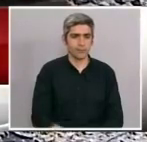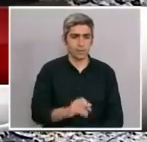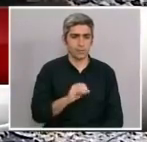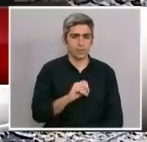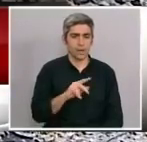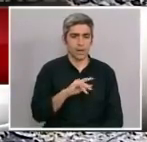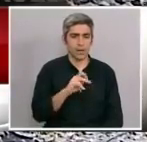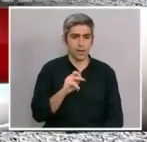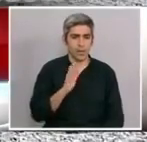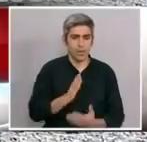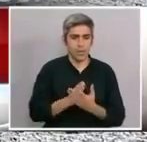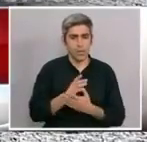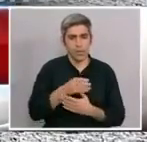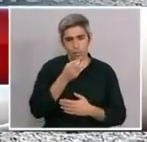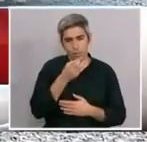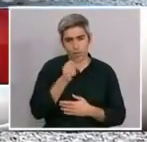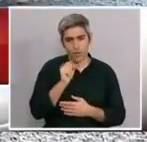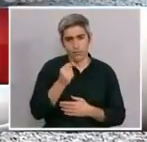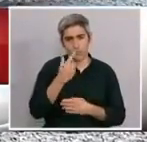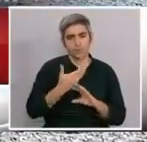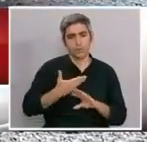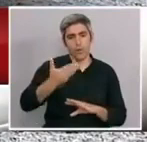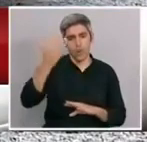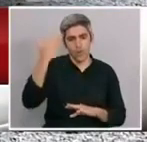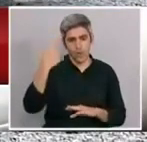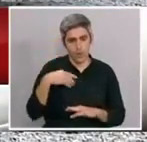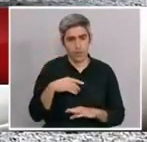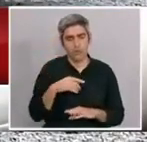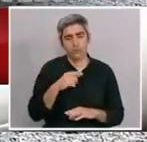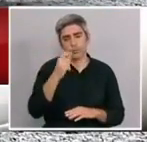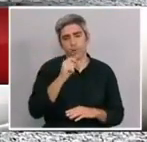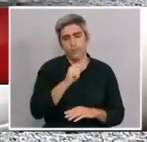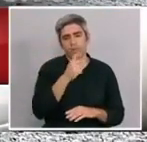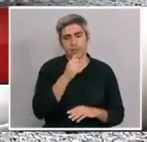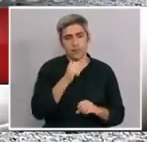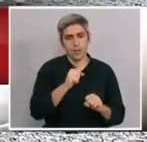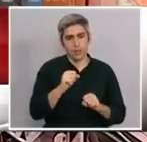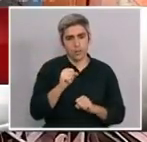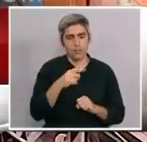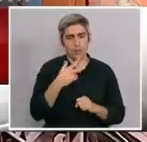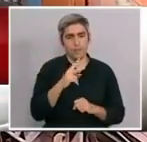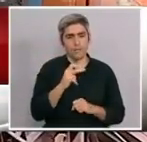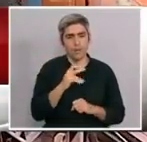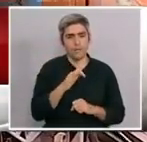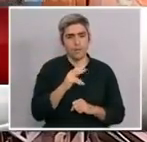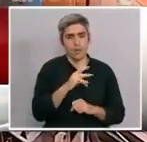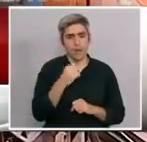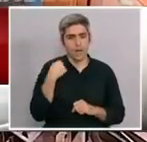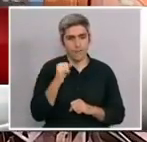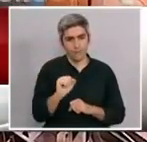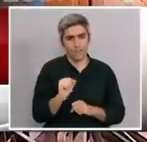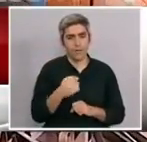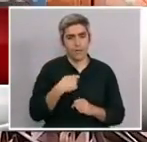a contar o seu passado, ou as histórias de um ditador. Agora em Favaios, já na sua casa.